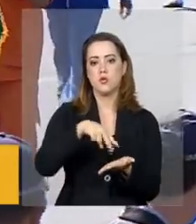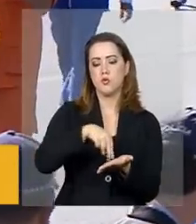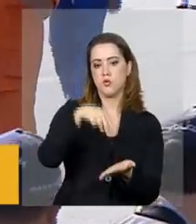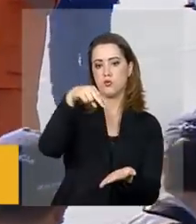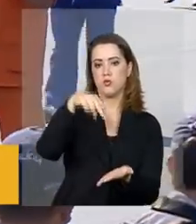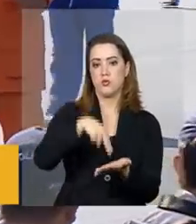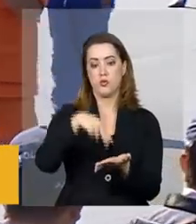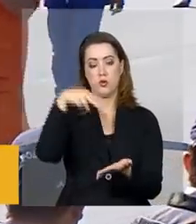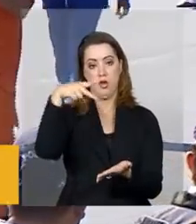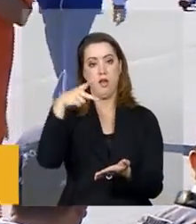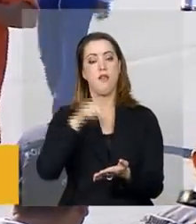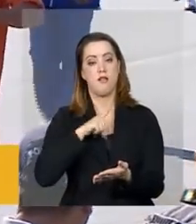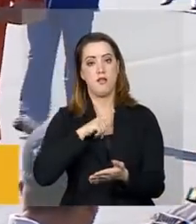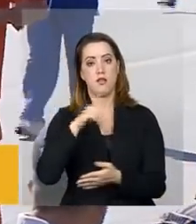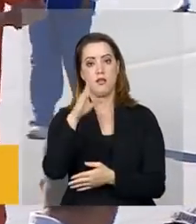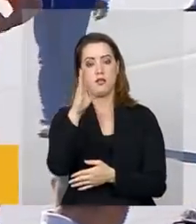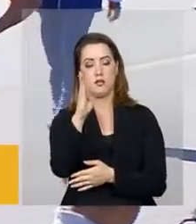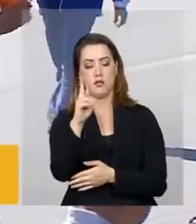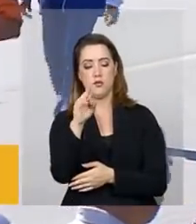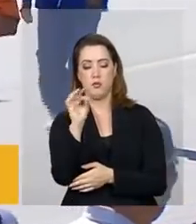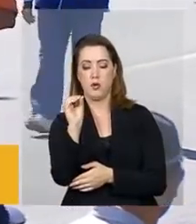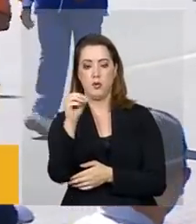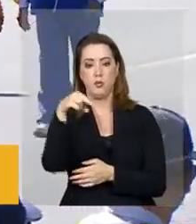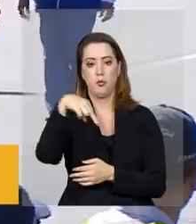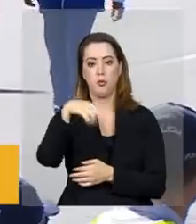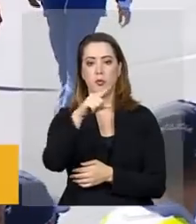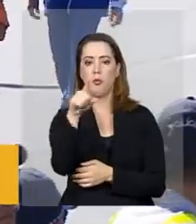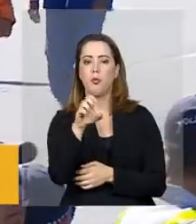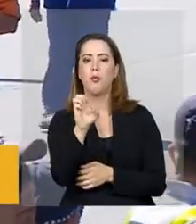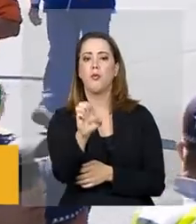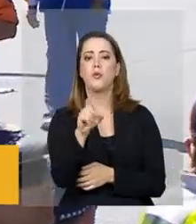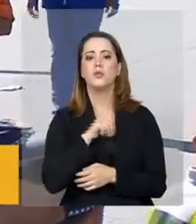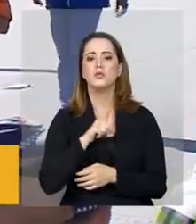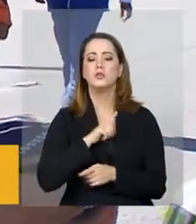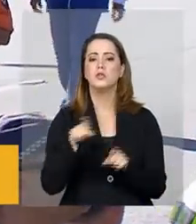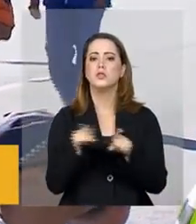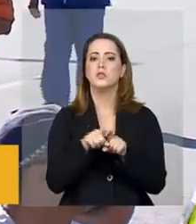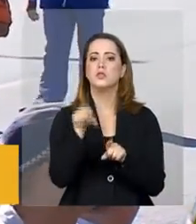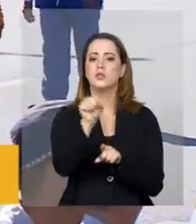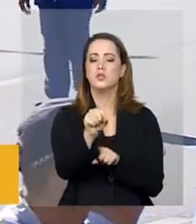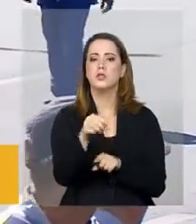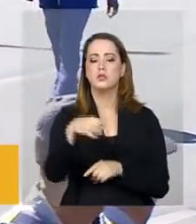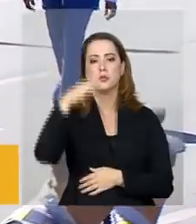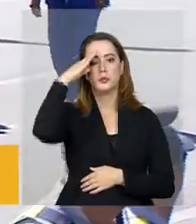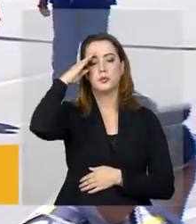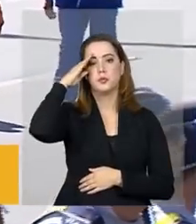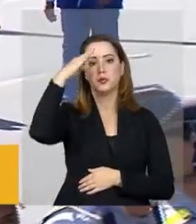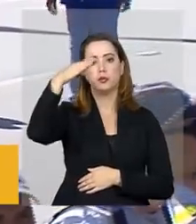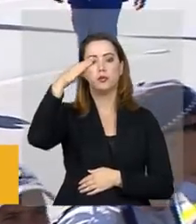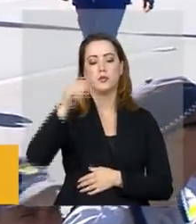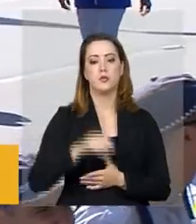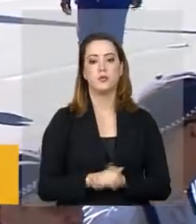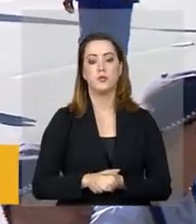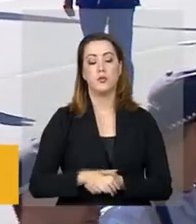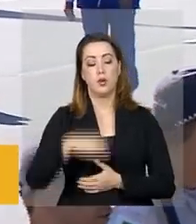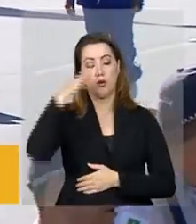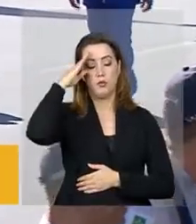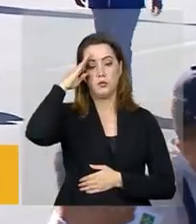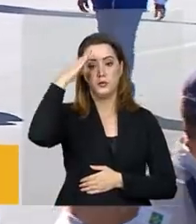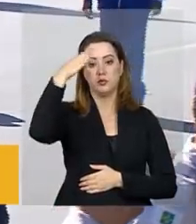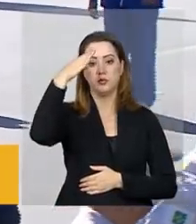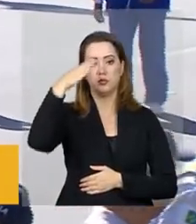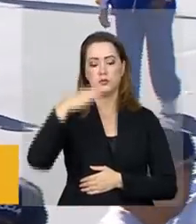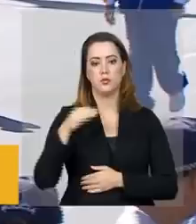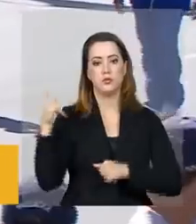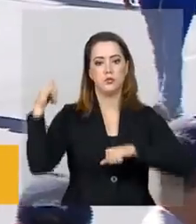pelo ginasta medalha de bronze, que também é ginasta da militar, né, um atleta militar da Força Aérea.